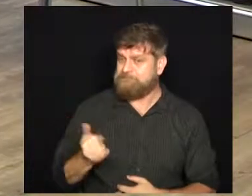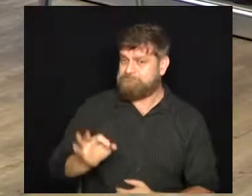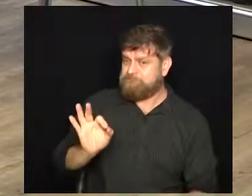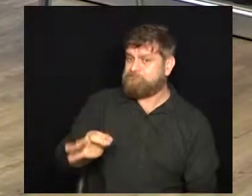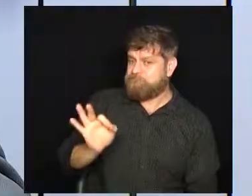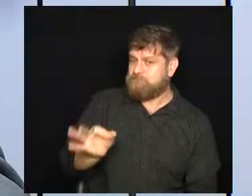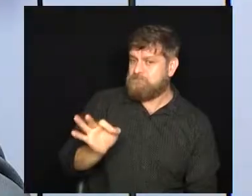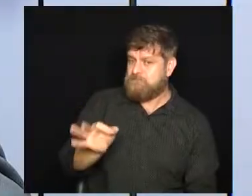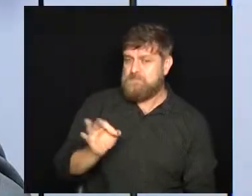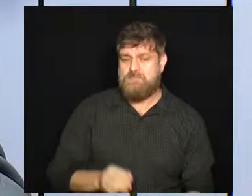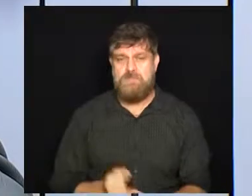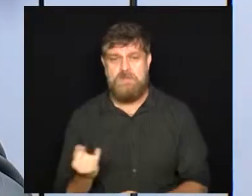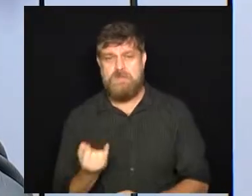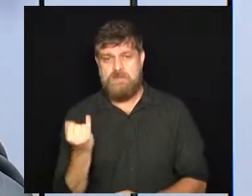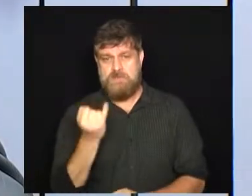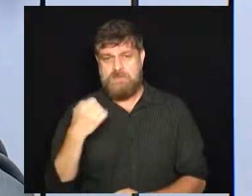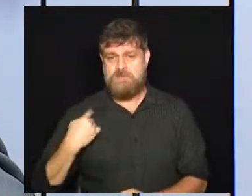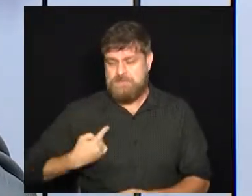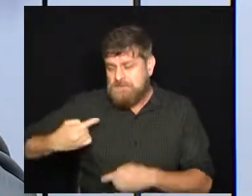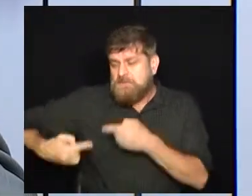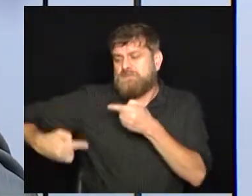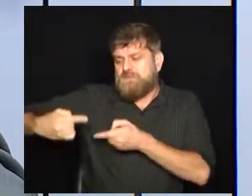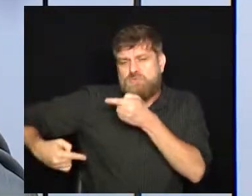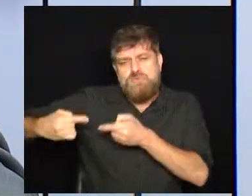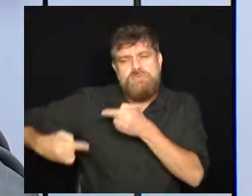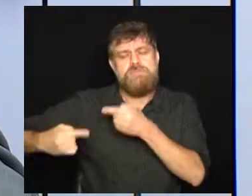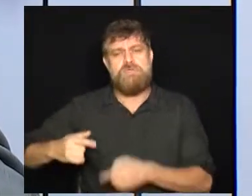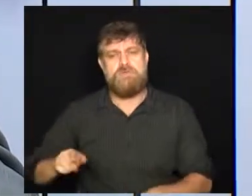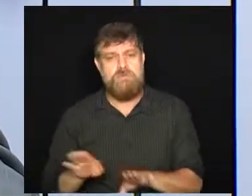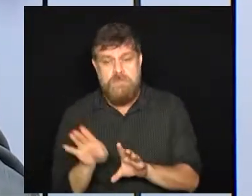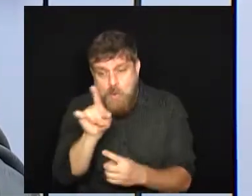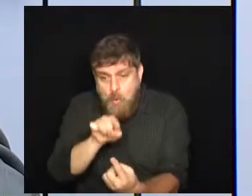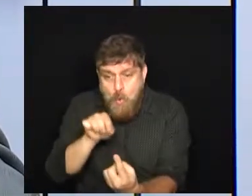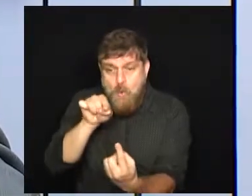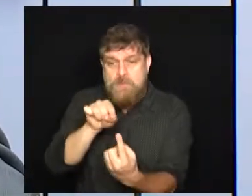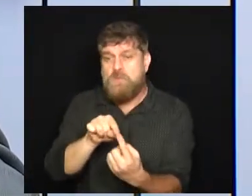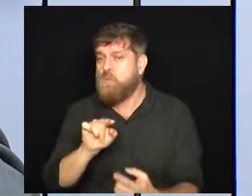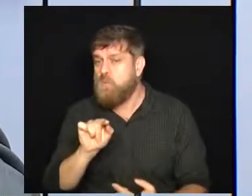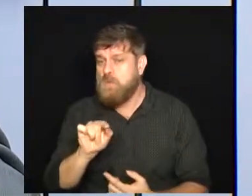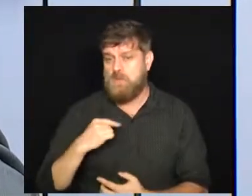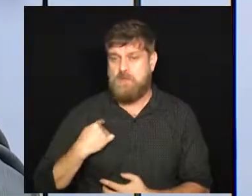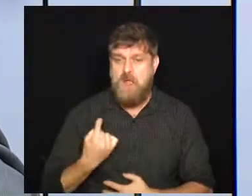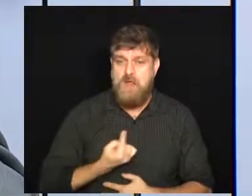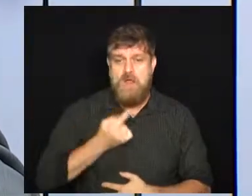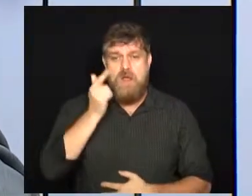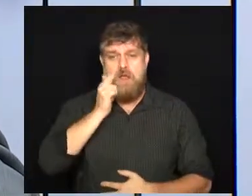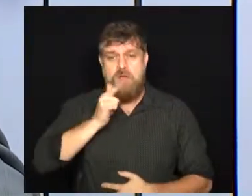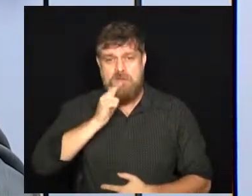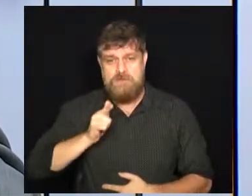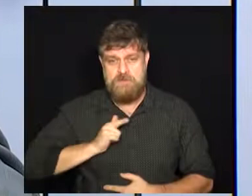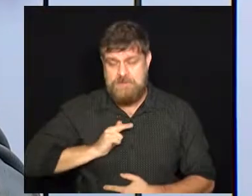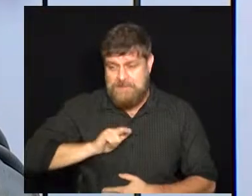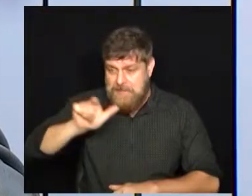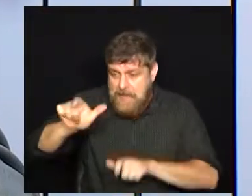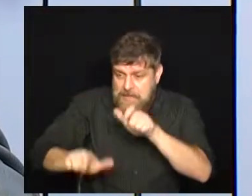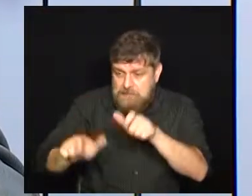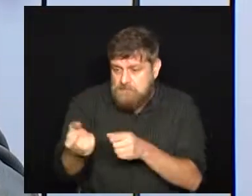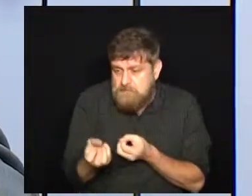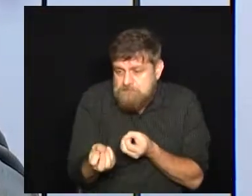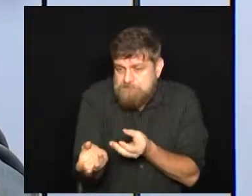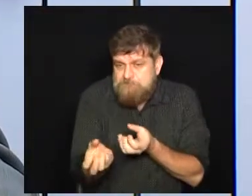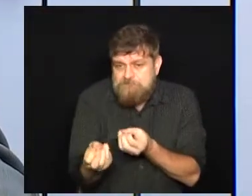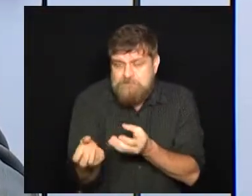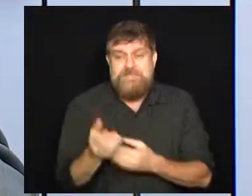importante de fazer essa discussão com o objetivo da gente poder trazer ao público, né, a